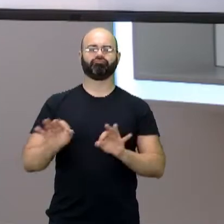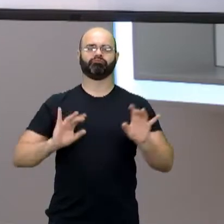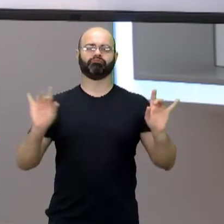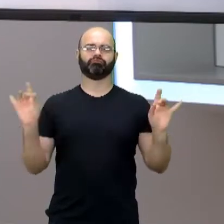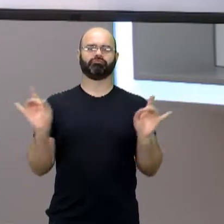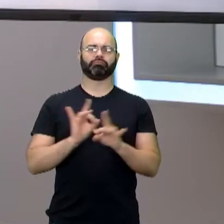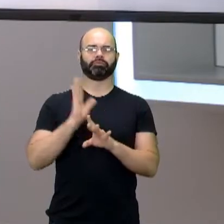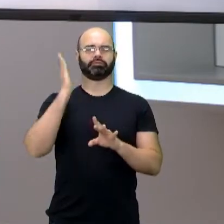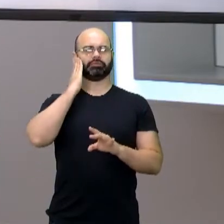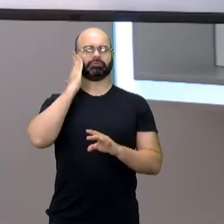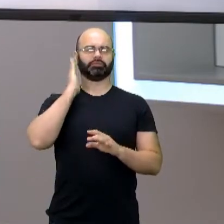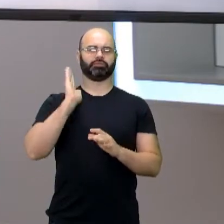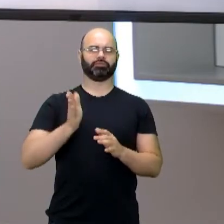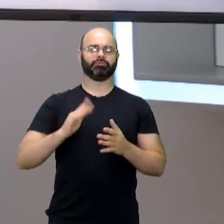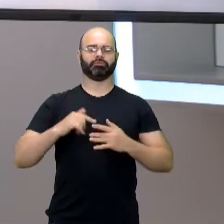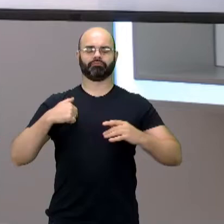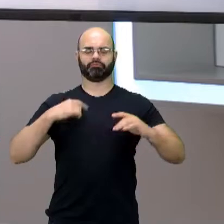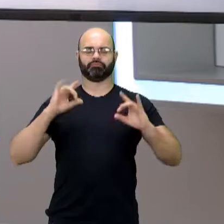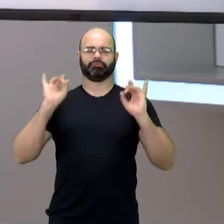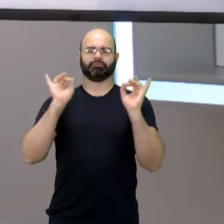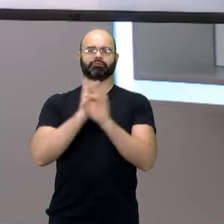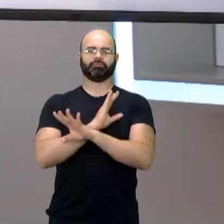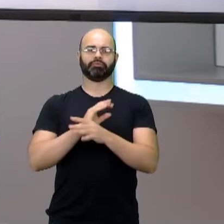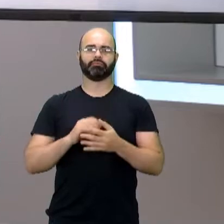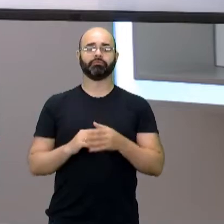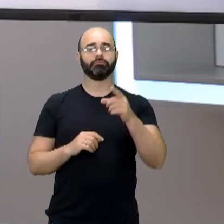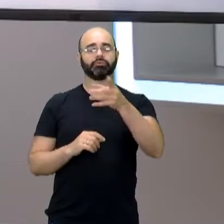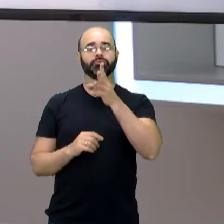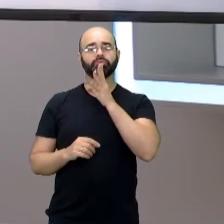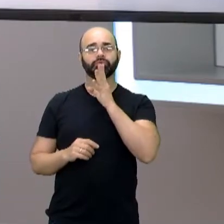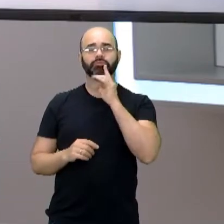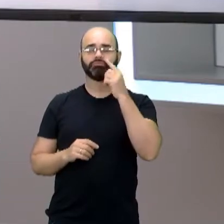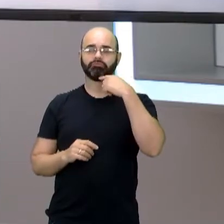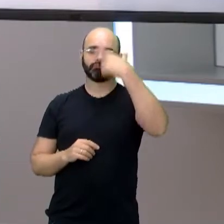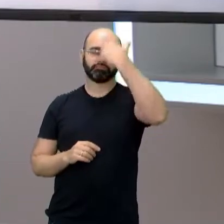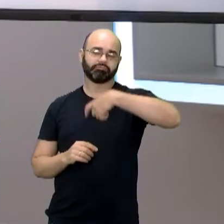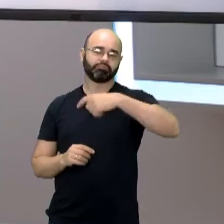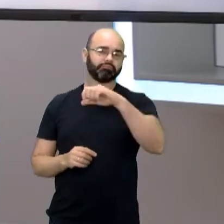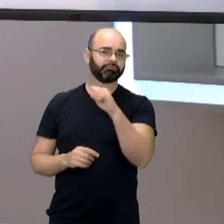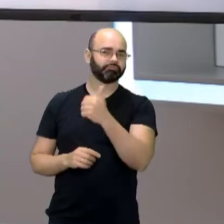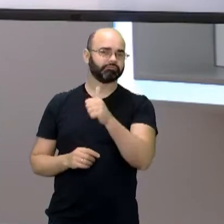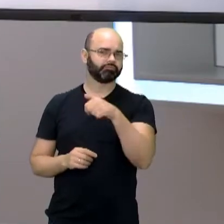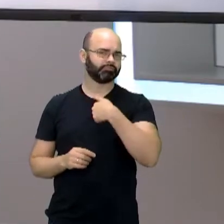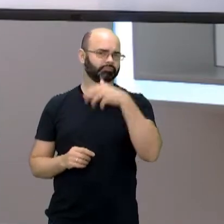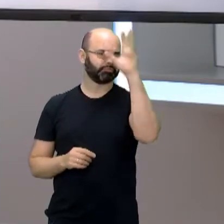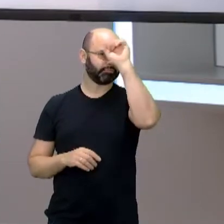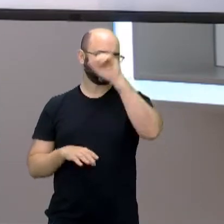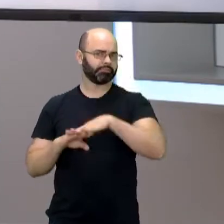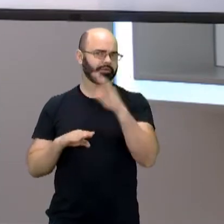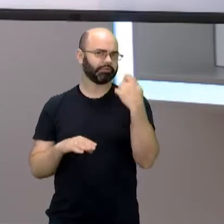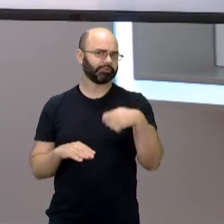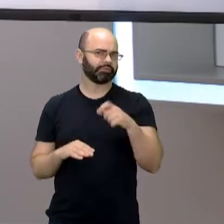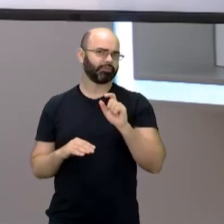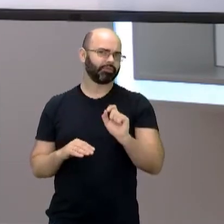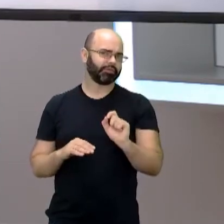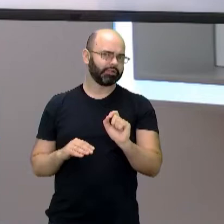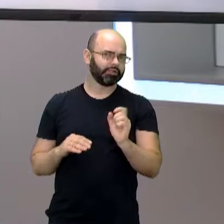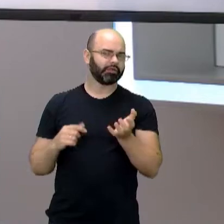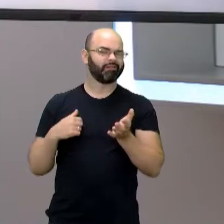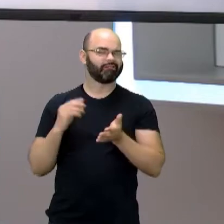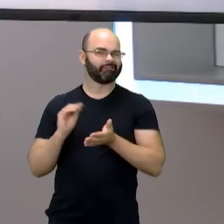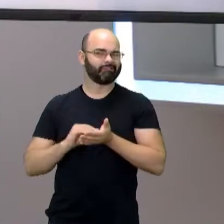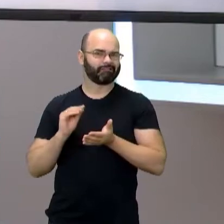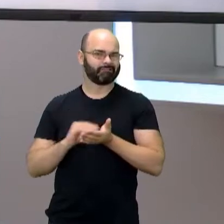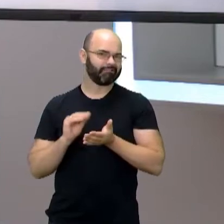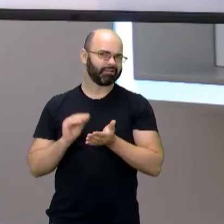porque é um momento em que você vai avaliar o seu conhecimento. O que eu preciso aprender mais? O que eu já estou ali no meio do